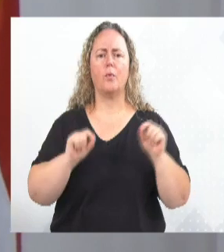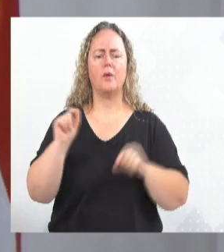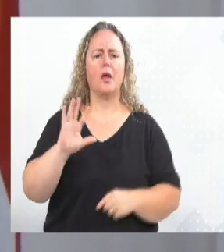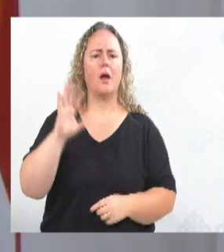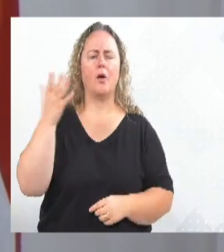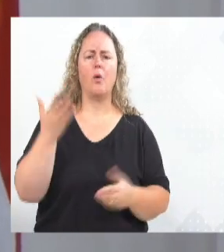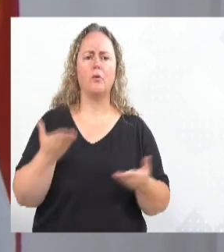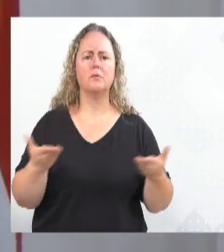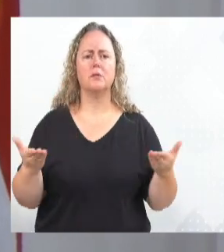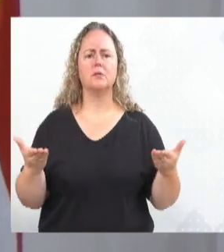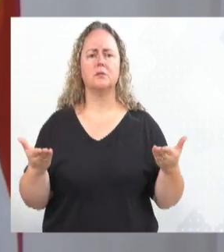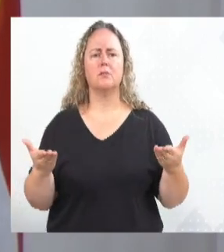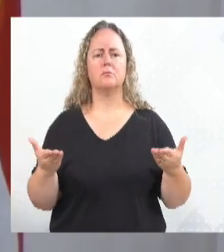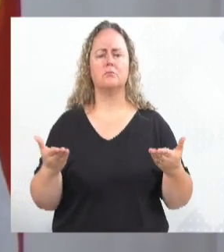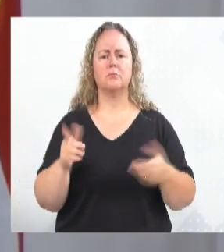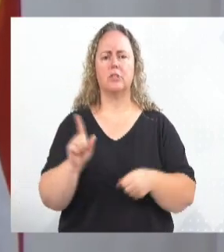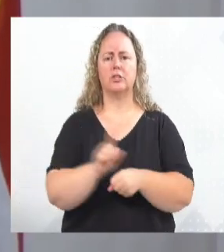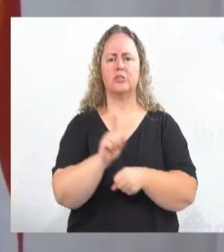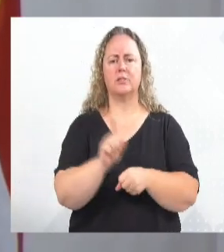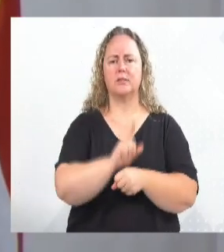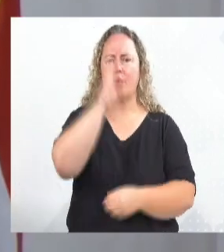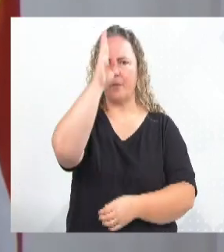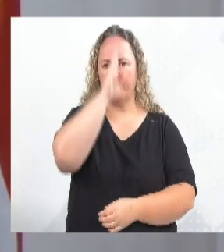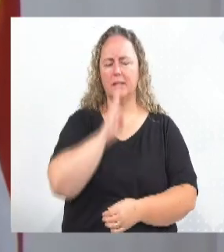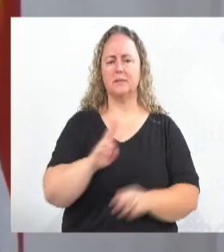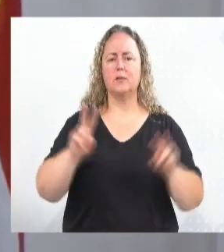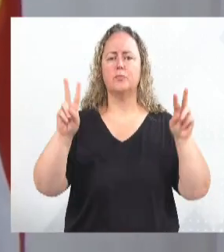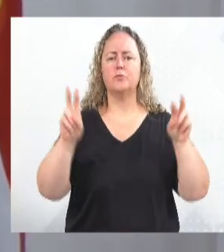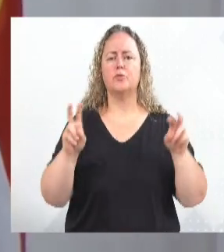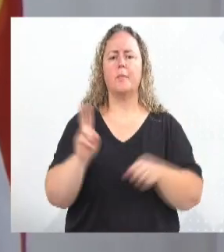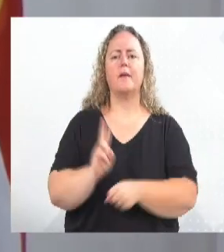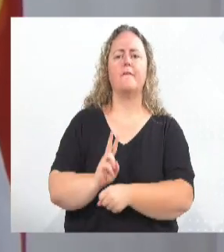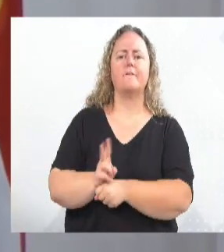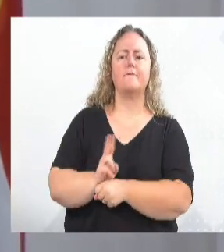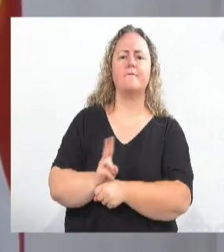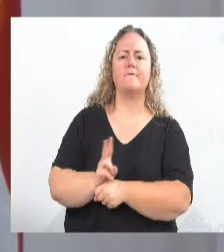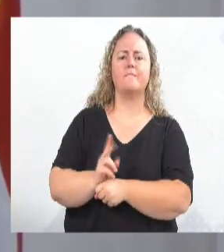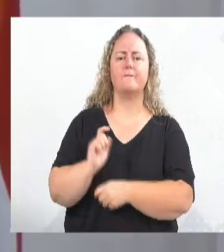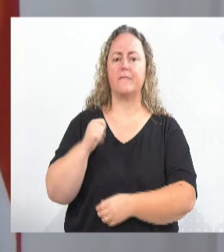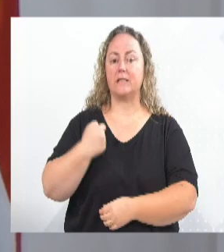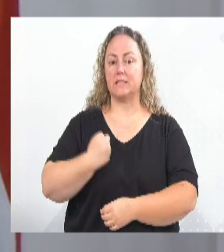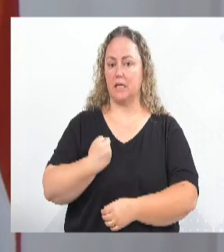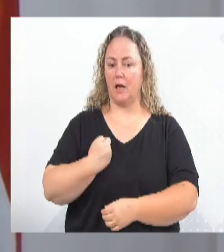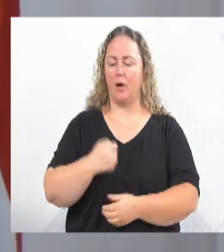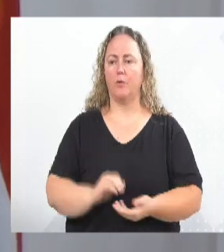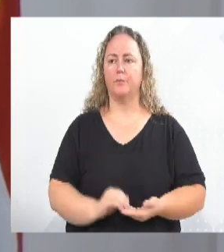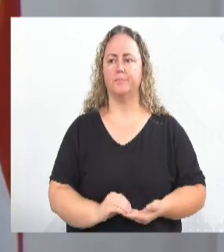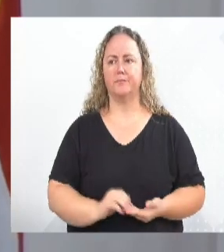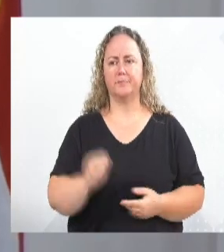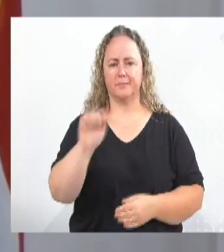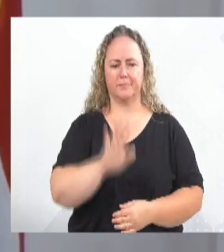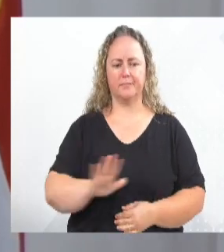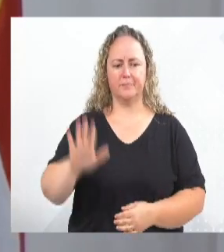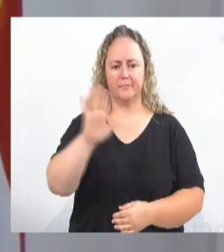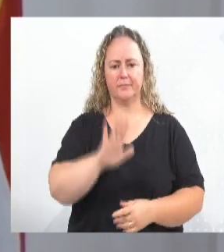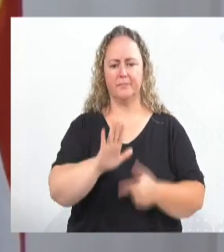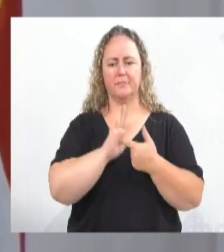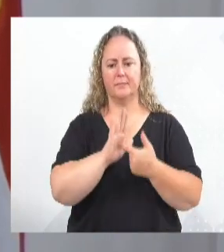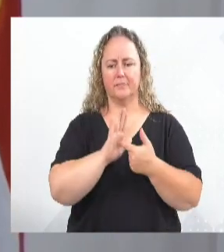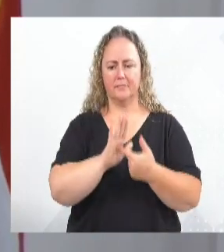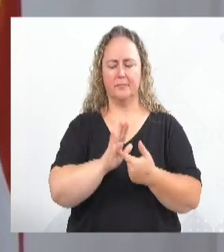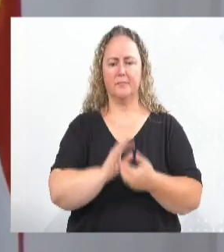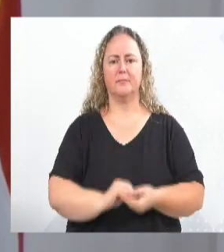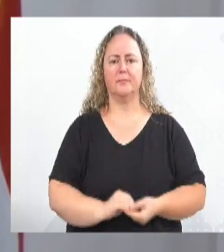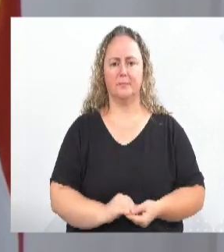a gestão do Brasil do ponto de vista fiscal. Eu gostaria de pedir para o Ari, por gentileza, colocar uma imagem que tem disponível ali, que